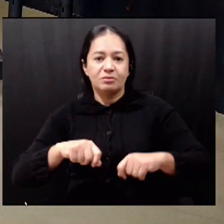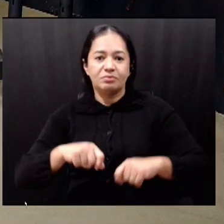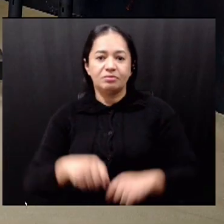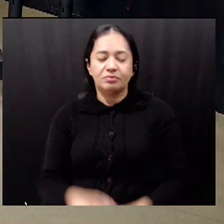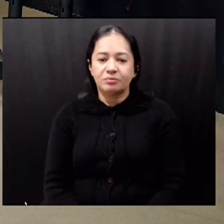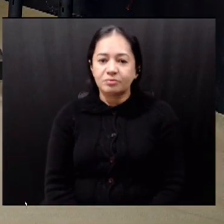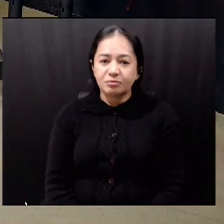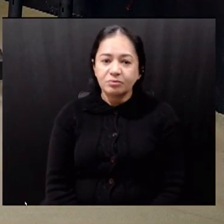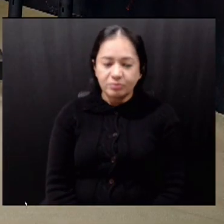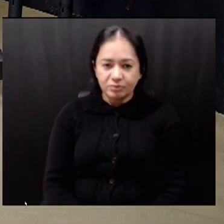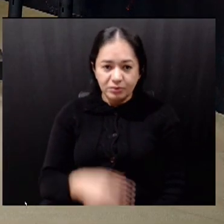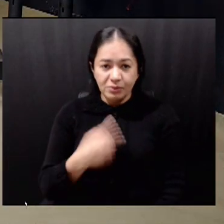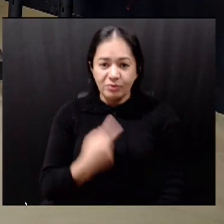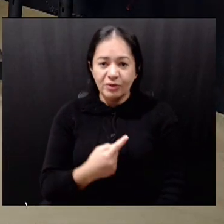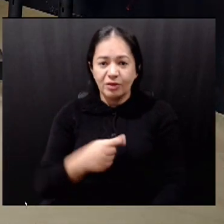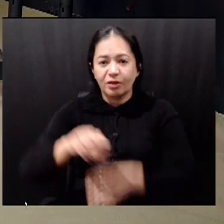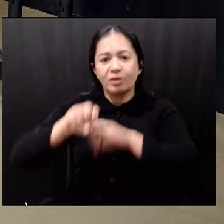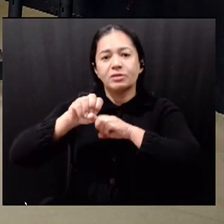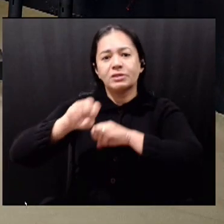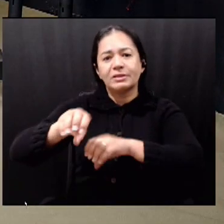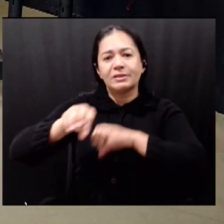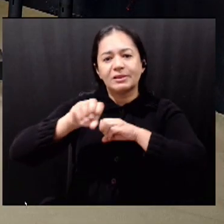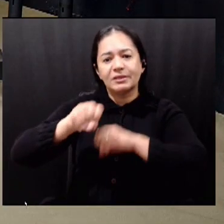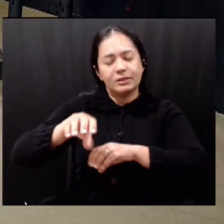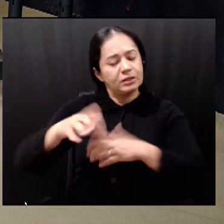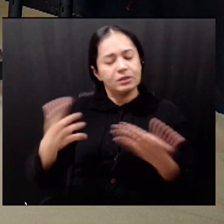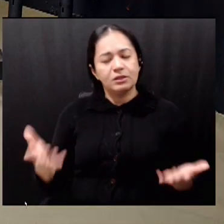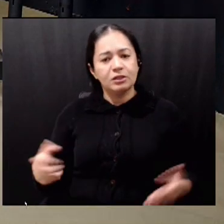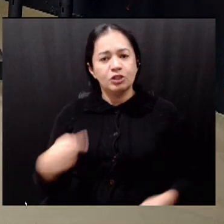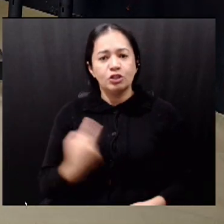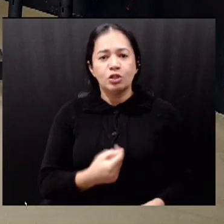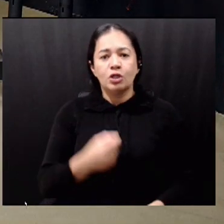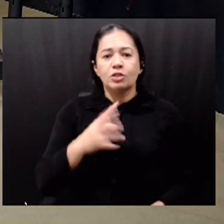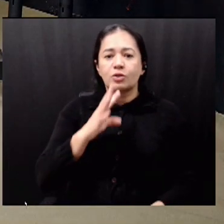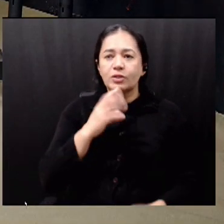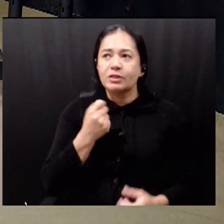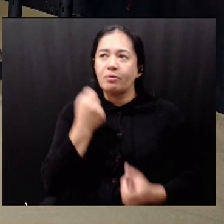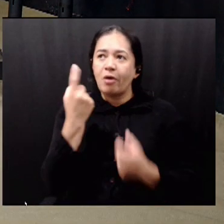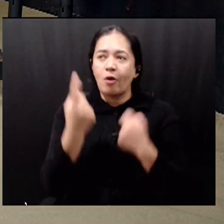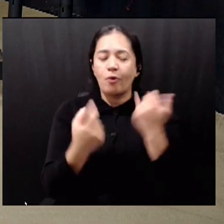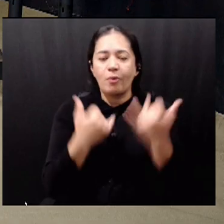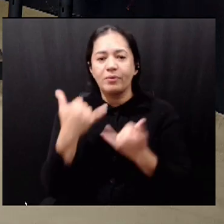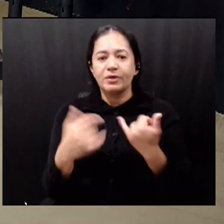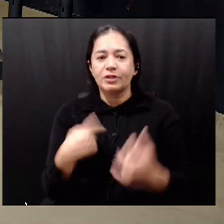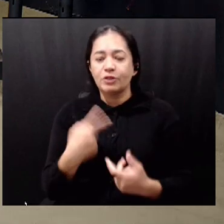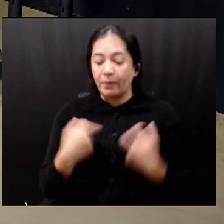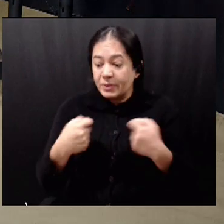vai ensinar, né? Nós conhecemos algumas brincadeiras, então a gente precisa ensinar para a